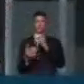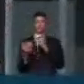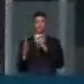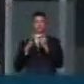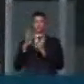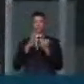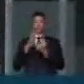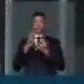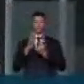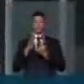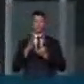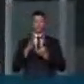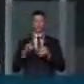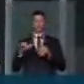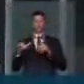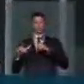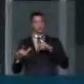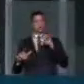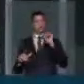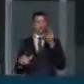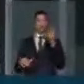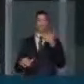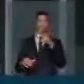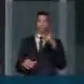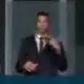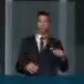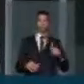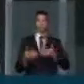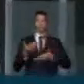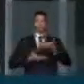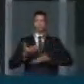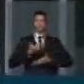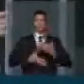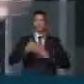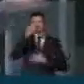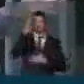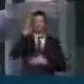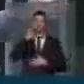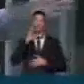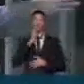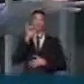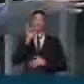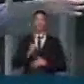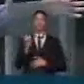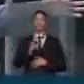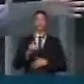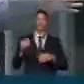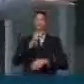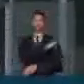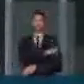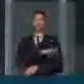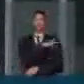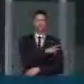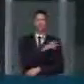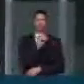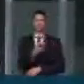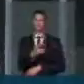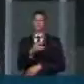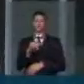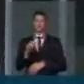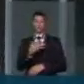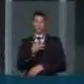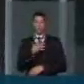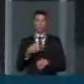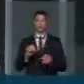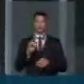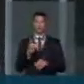instituições constituem ou não servidores do Estado de Rondônia. Certamente não serão do Piauí, não serão da Bahia,